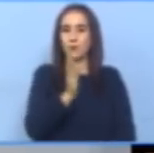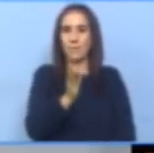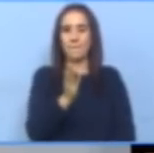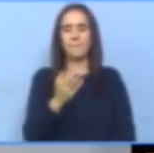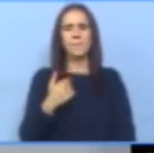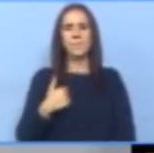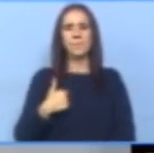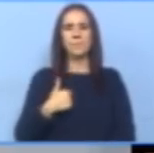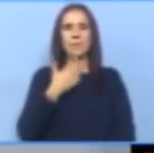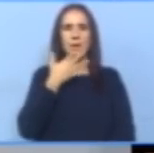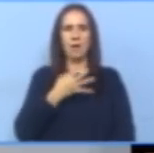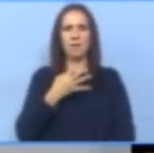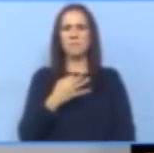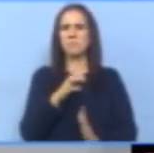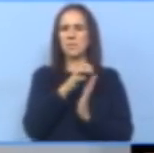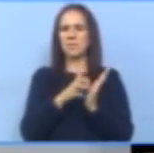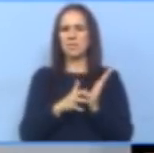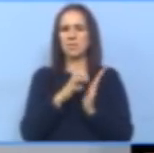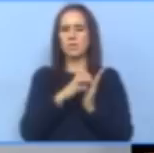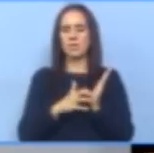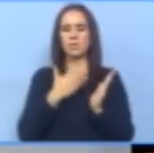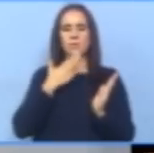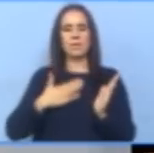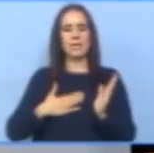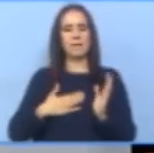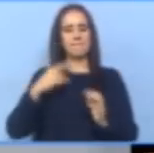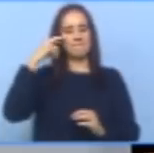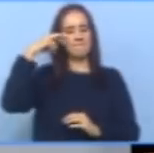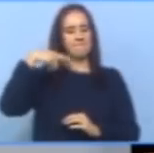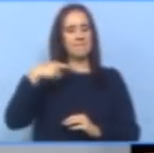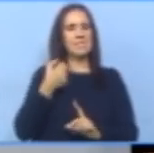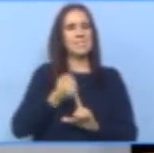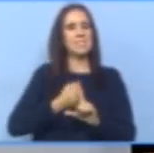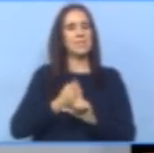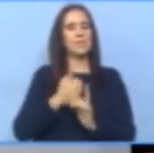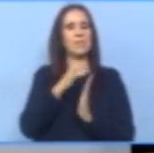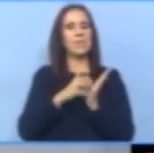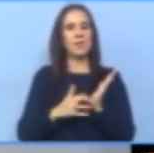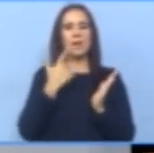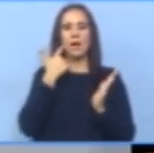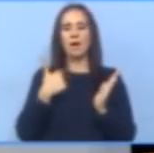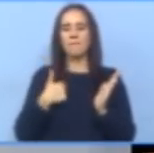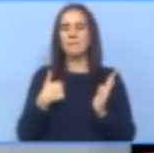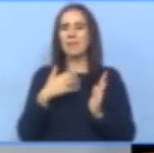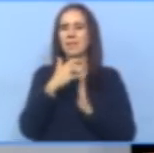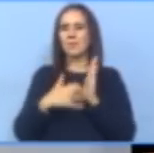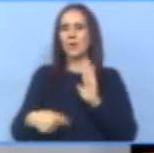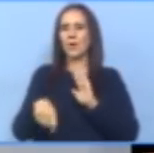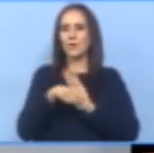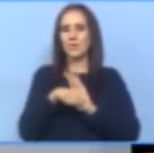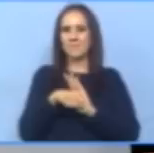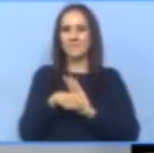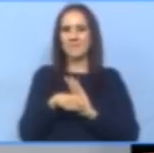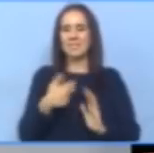estou convencido, porque este texto é um texto inquietante, é um texto desafiante, eu diria quase este texto é uma provocação à